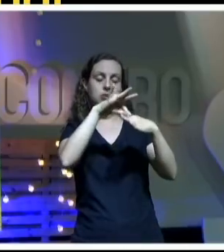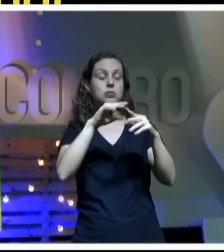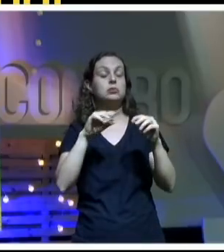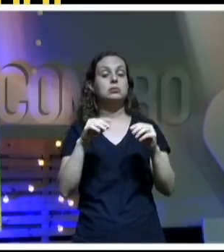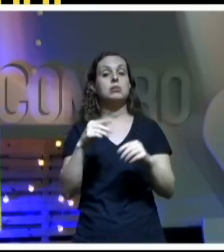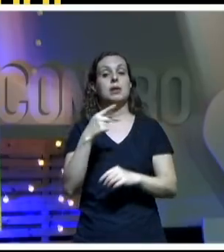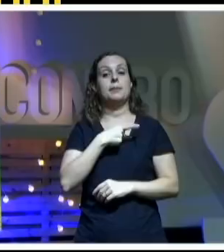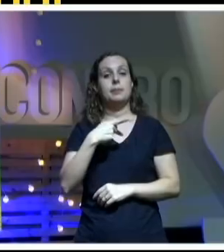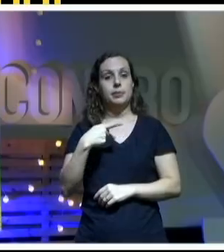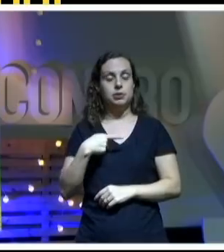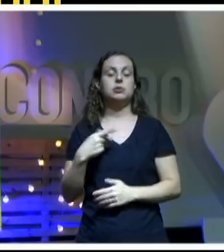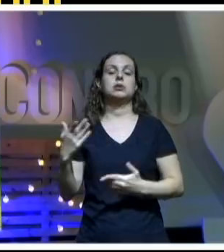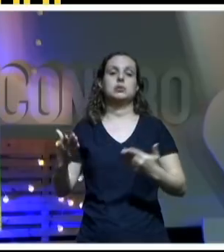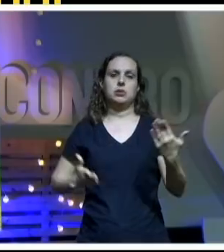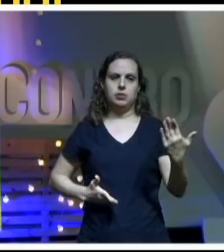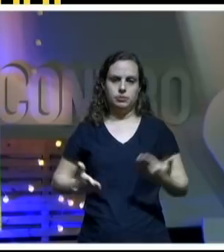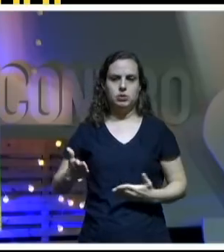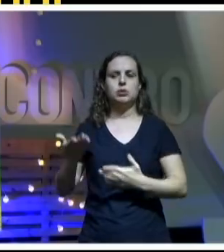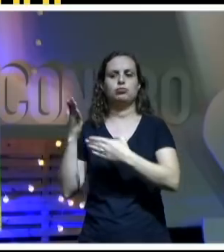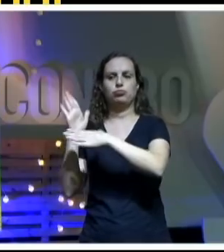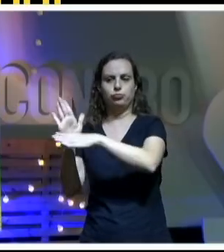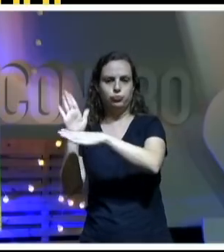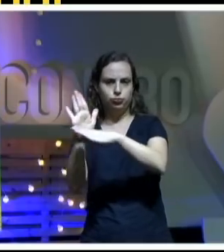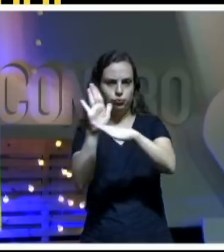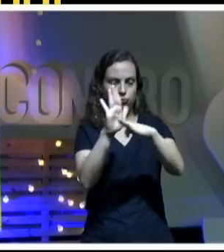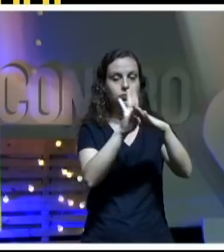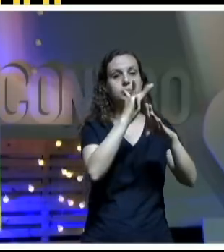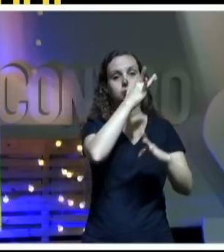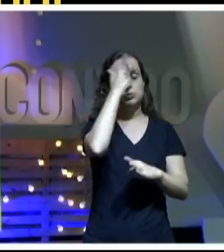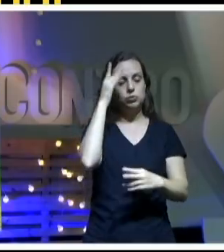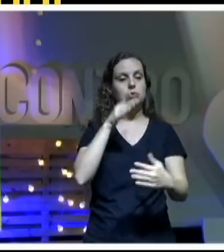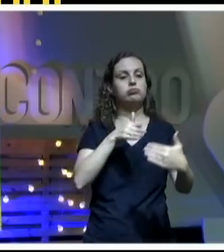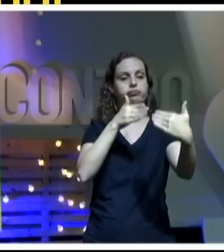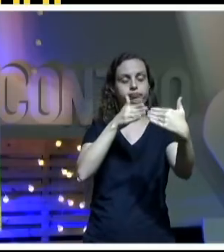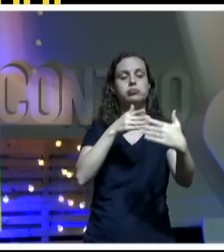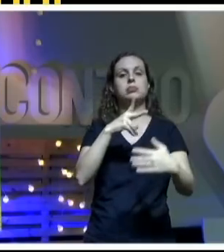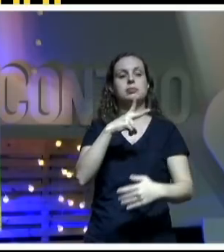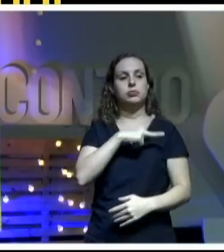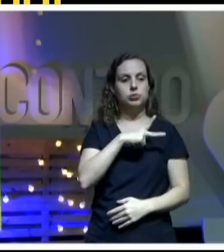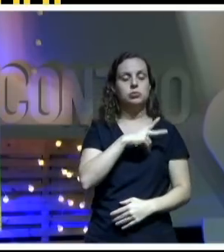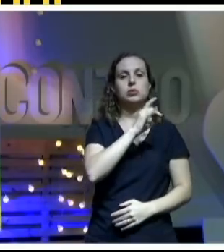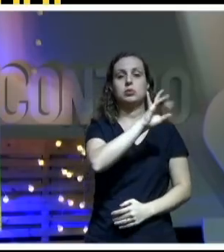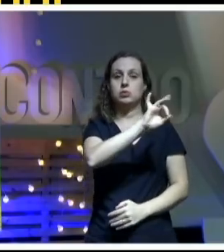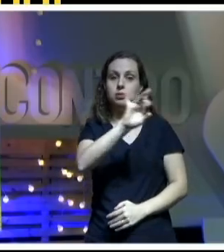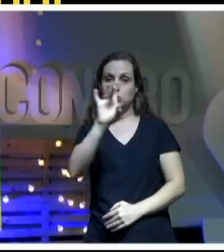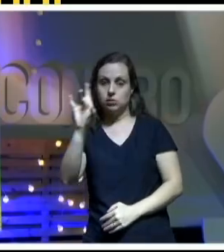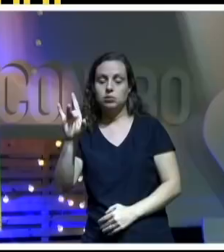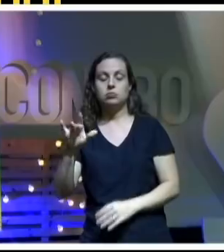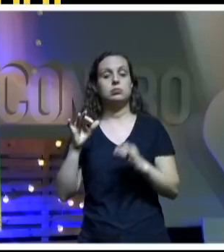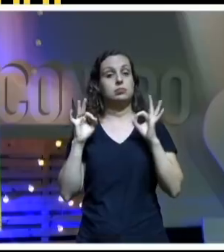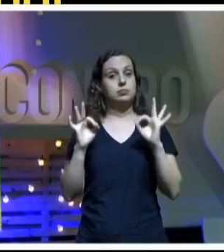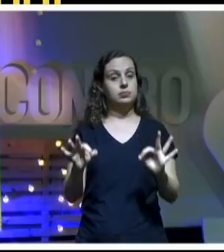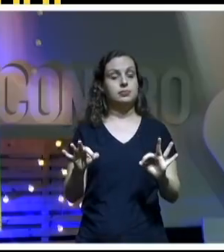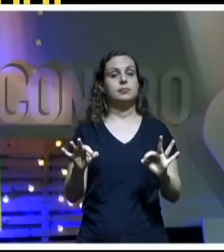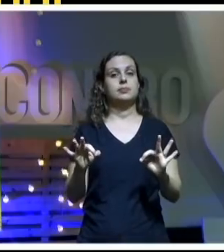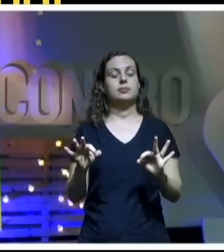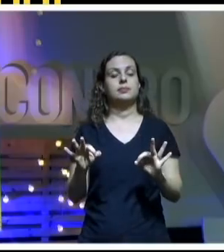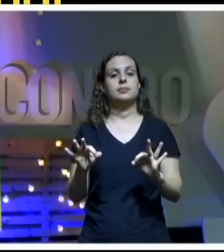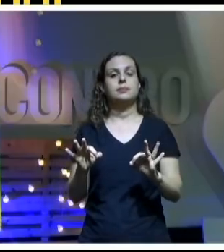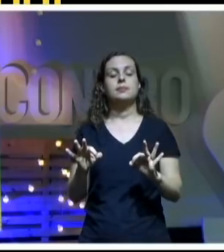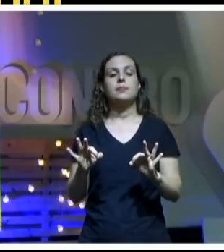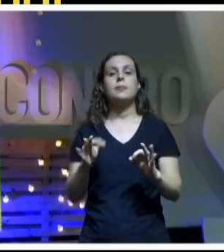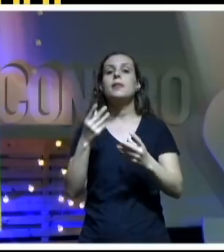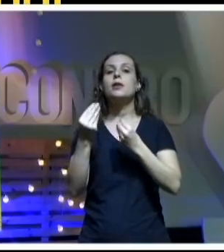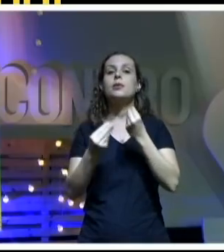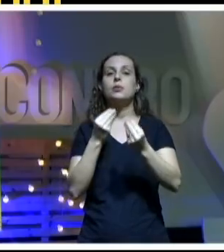servido os outros e ficando dos em cristo de modo particular pelo ministério da palavra e do sacramento o exibido no